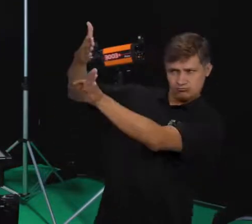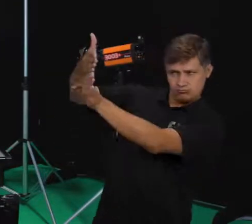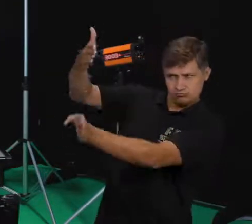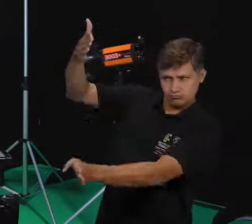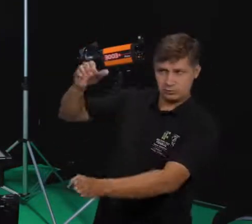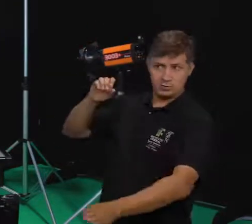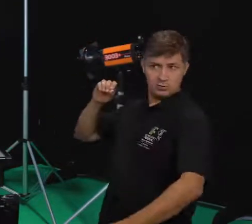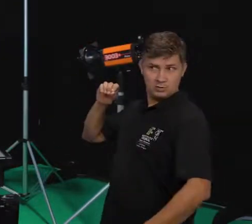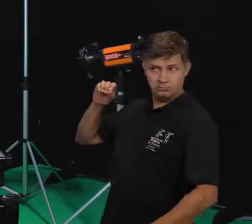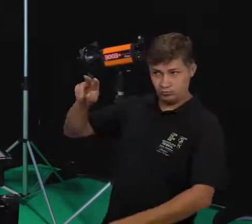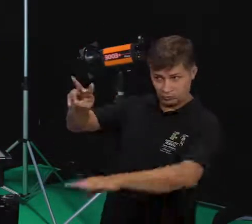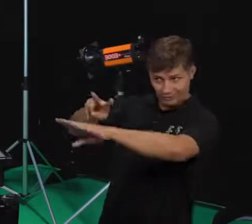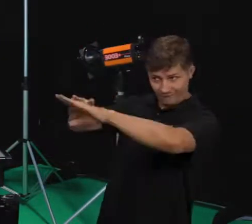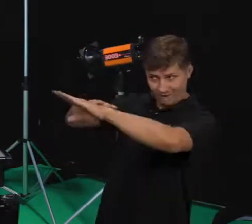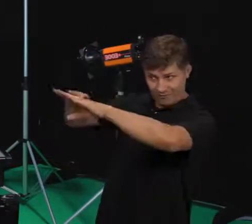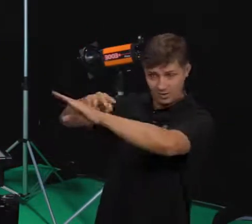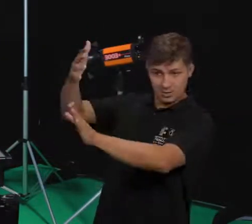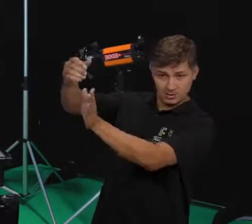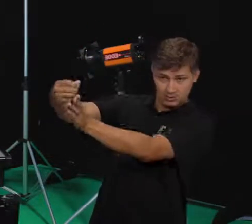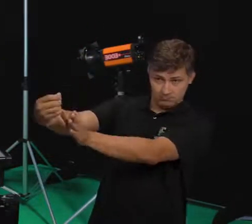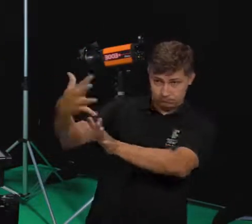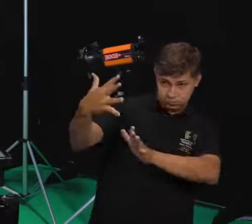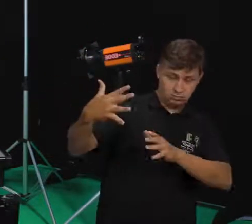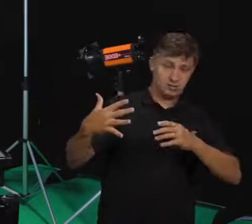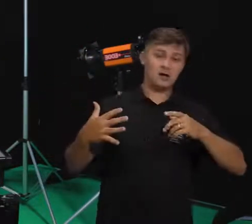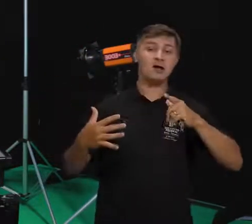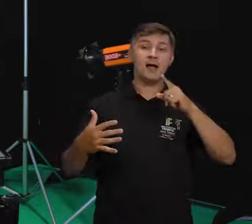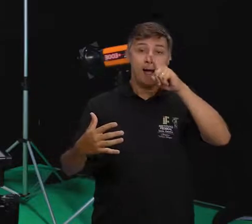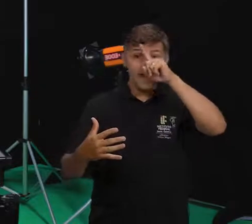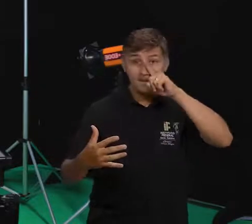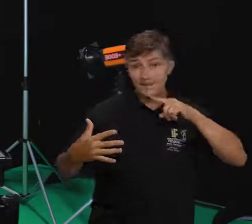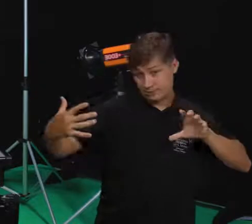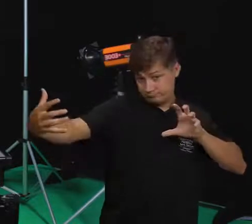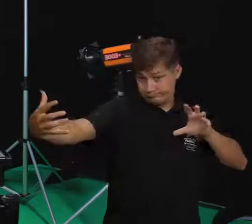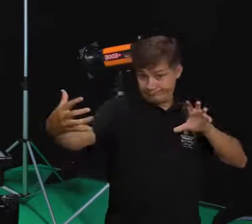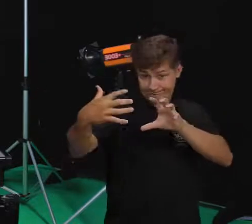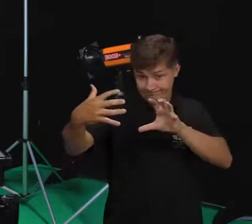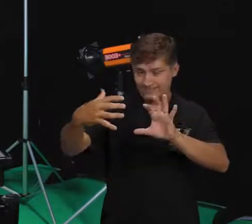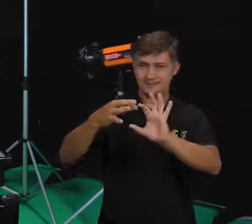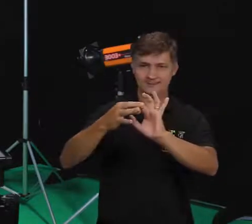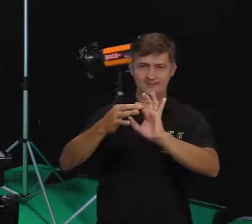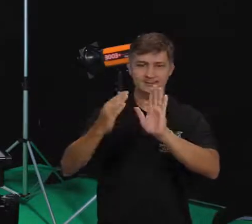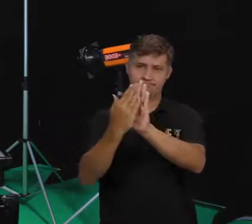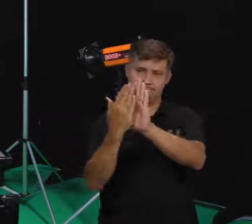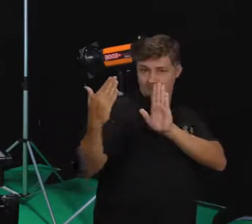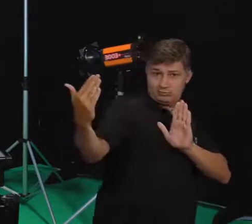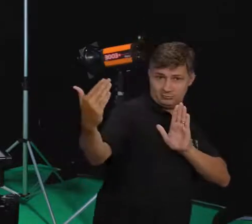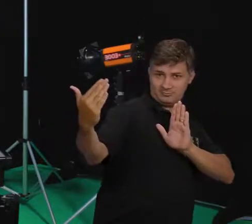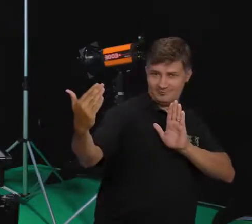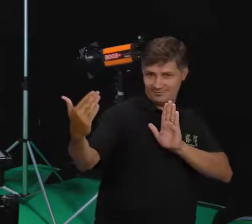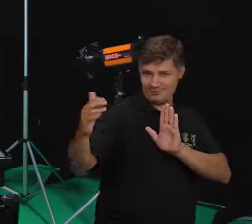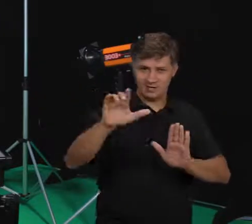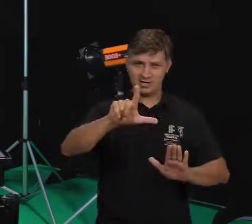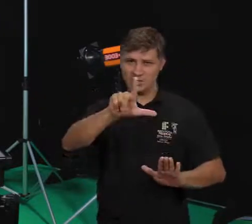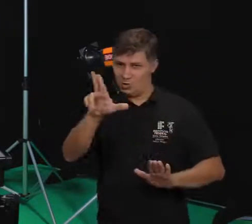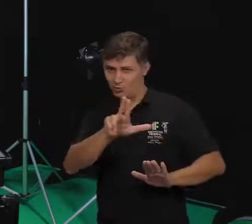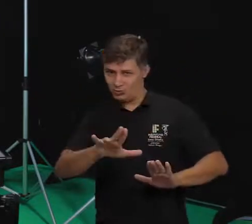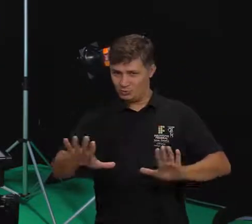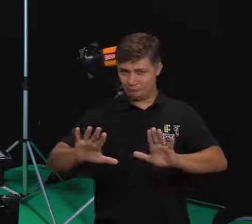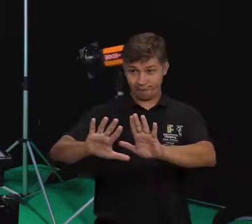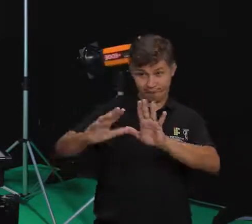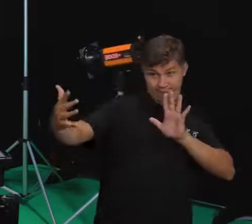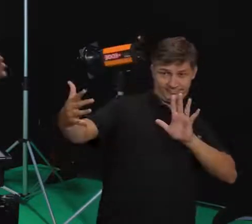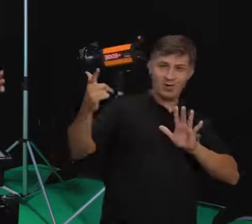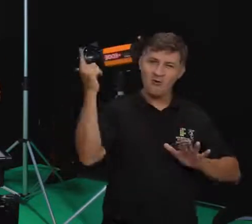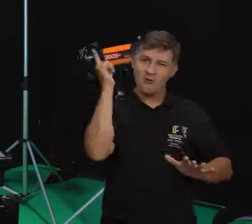vai bater no fundo branco, lá atrás vai ficar verde e vai dar um contraste aqui com cor da laranja, que vai ser iluminada pelo